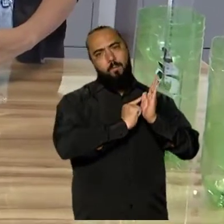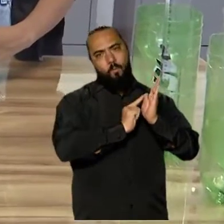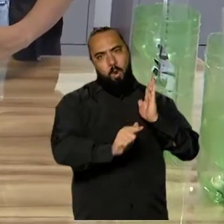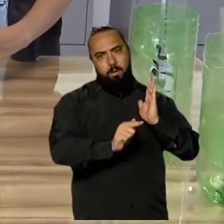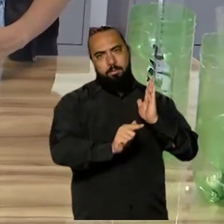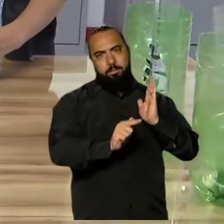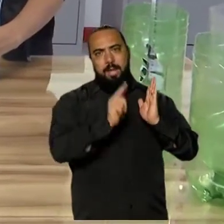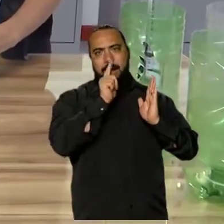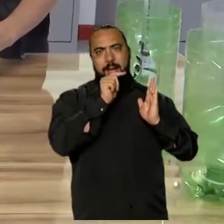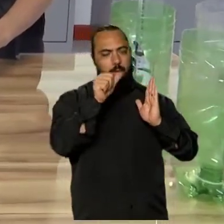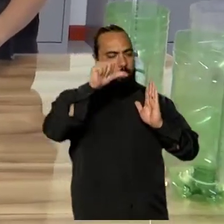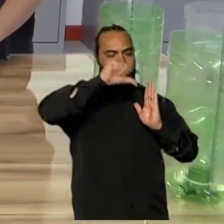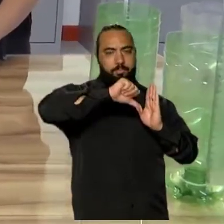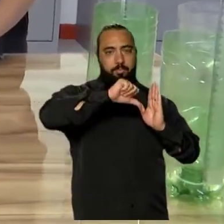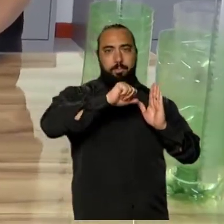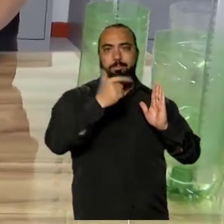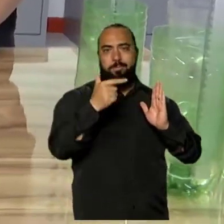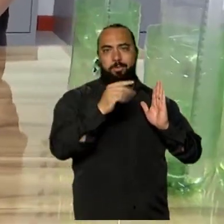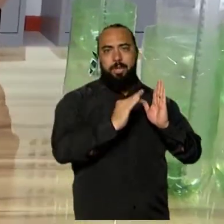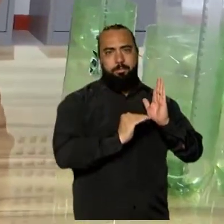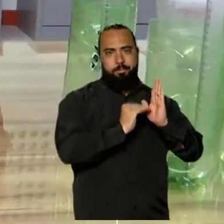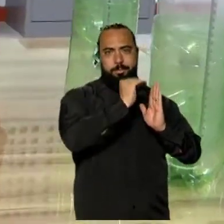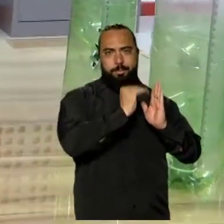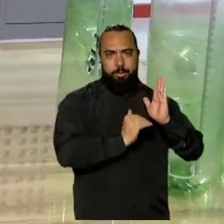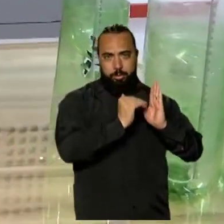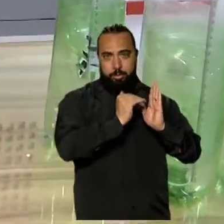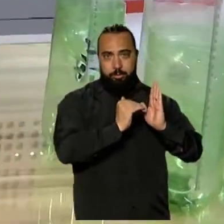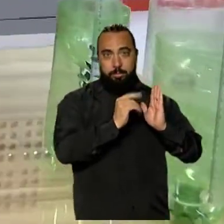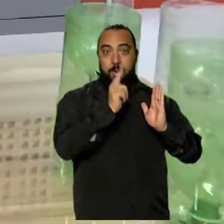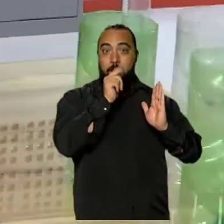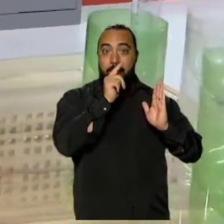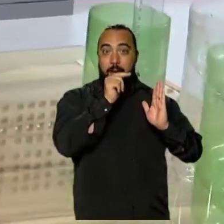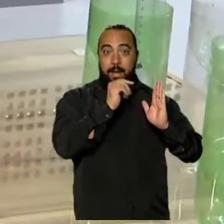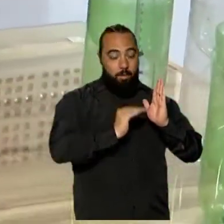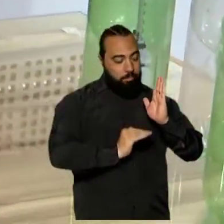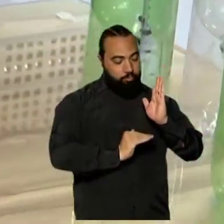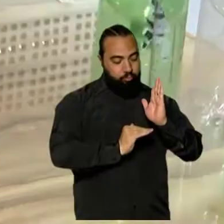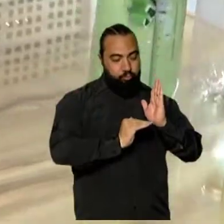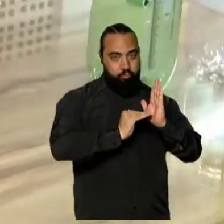água que cair não vai ser medida. Então a gente põe água até a